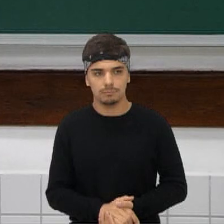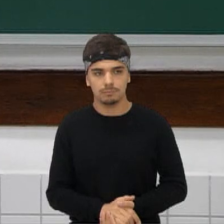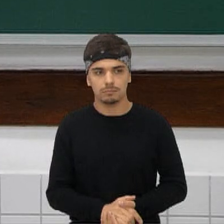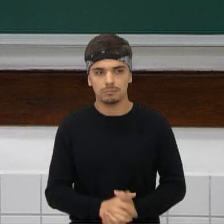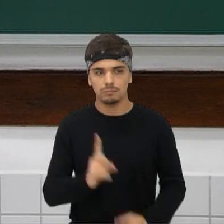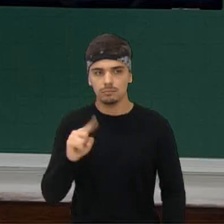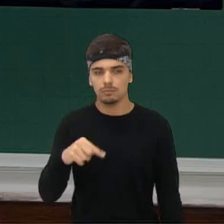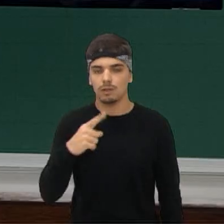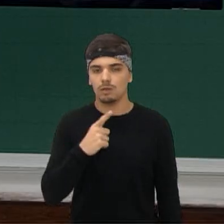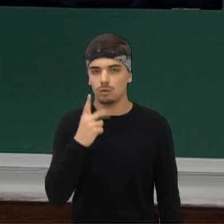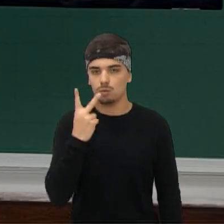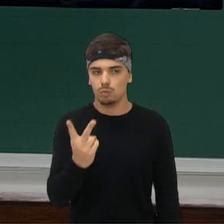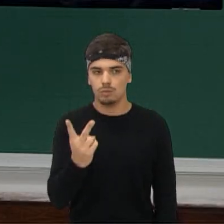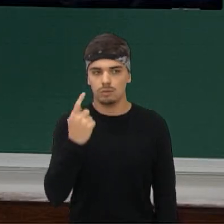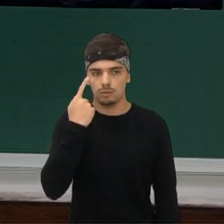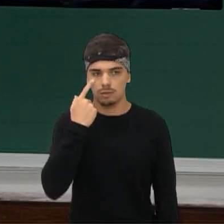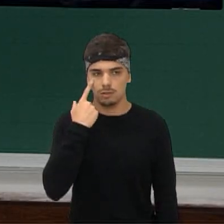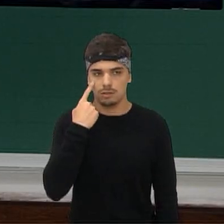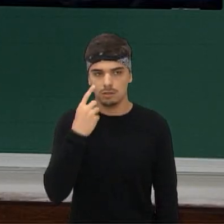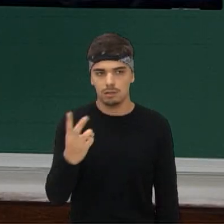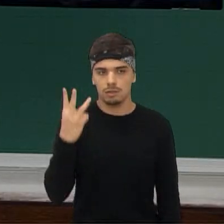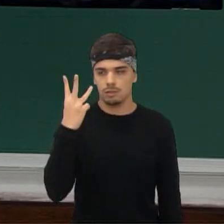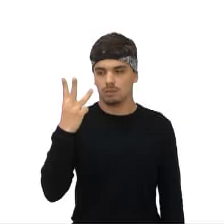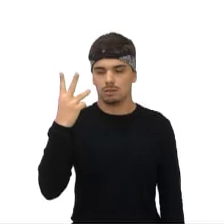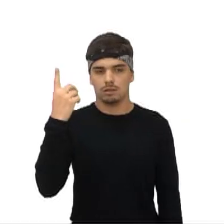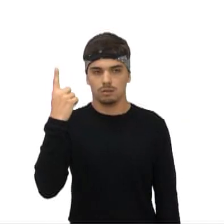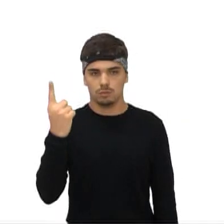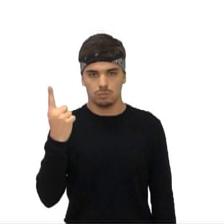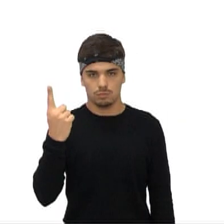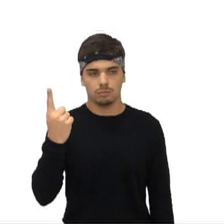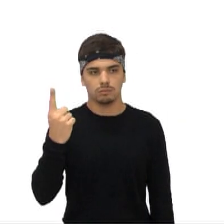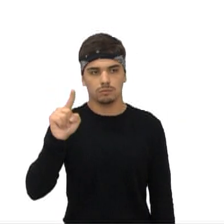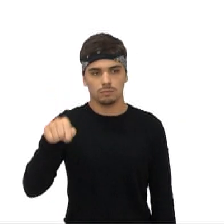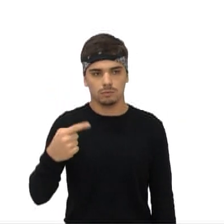2, né? Então, o meu resultado vai ser